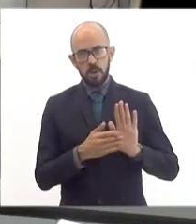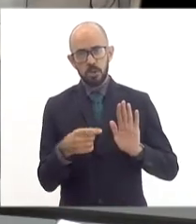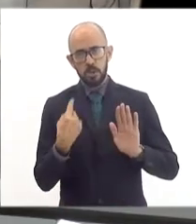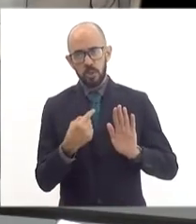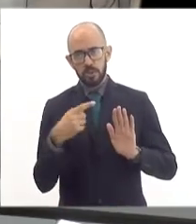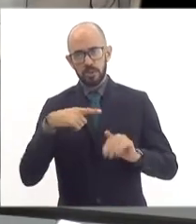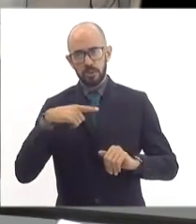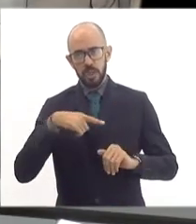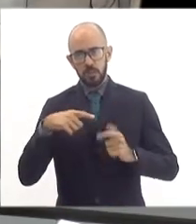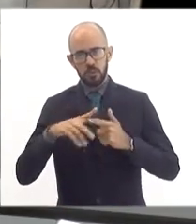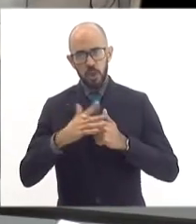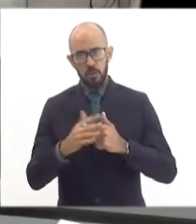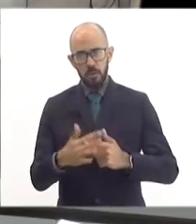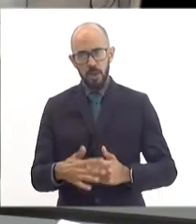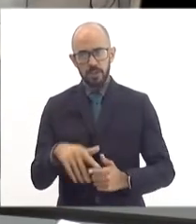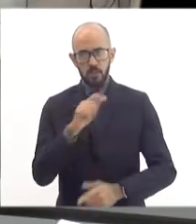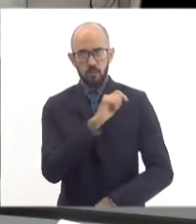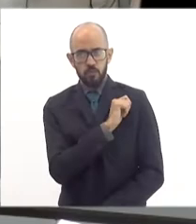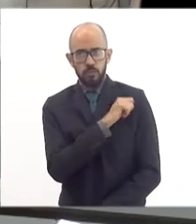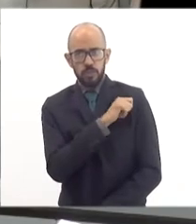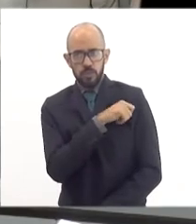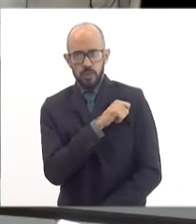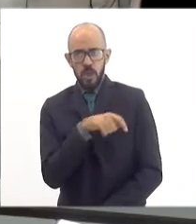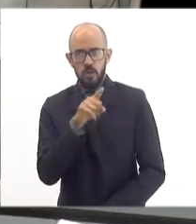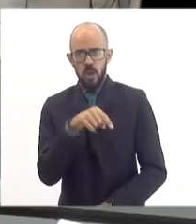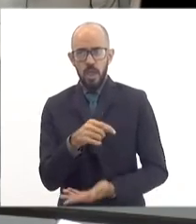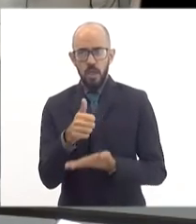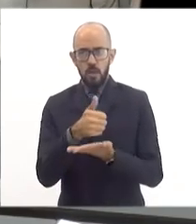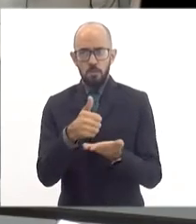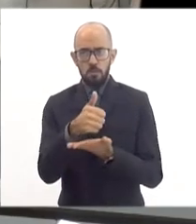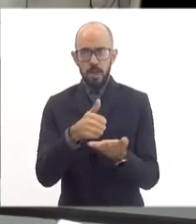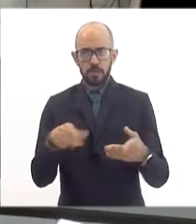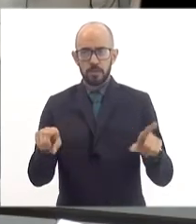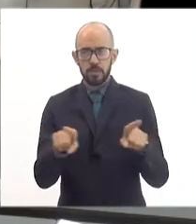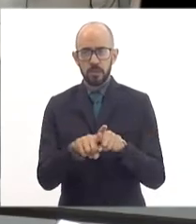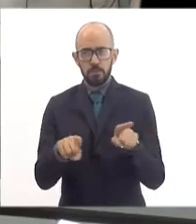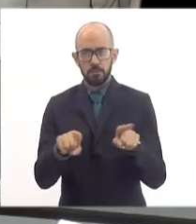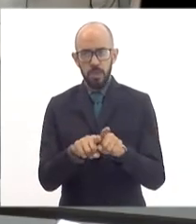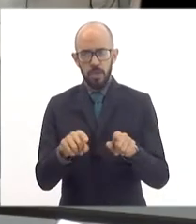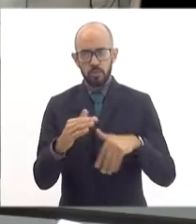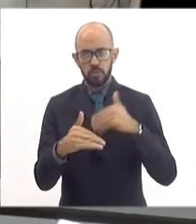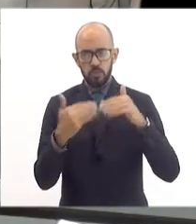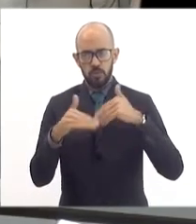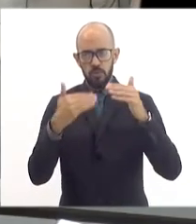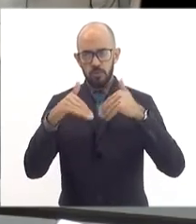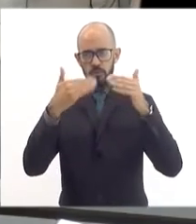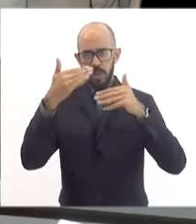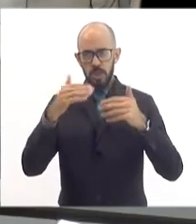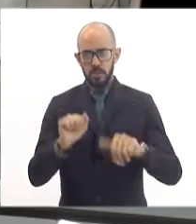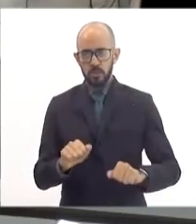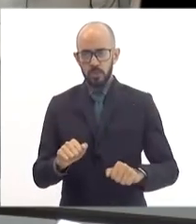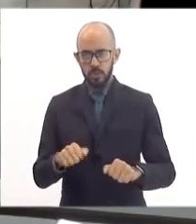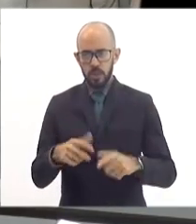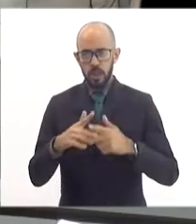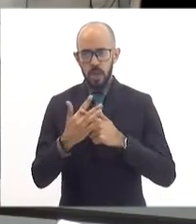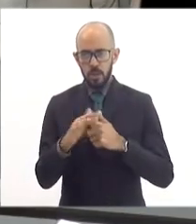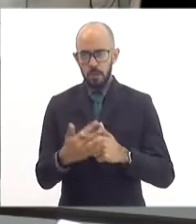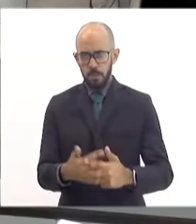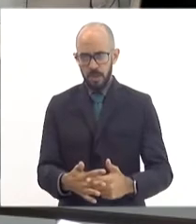recuperação fiscal, ele se fundamentava basicamente no desenvolvimento e na